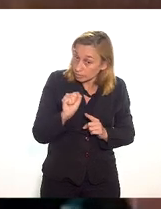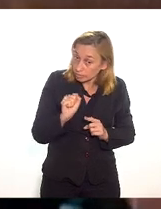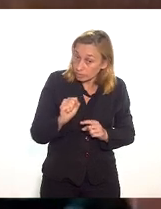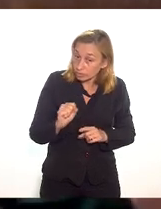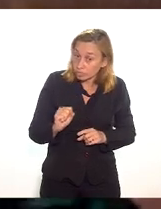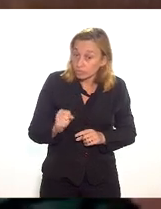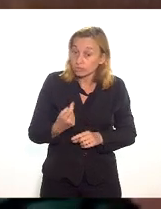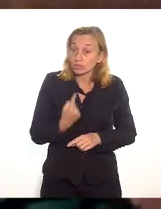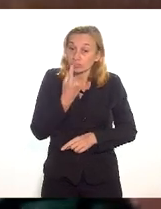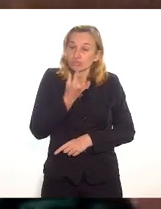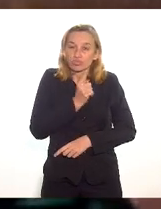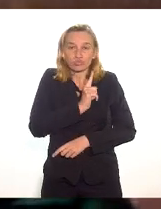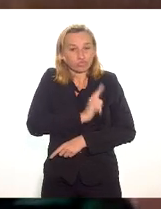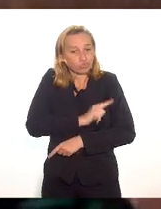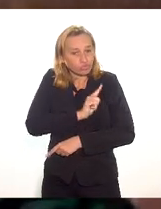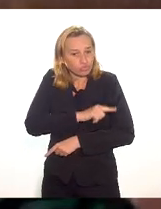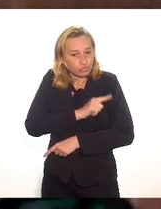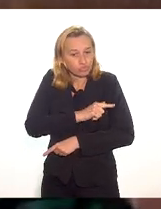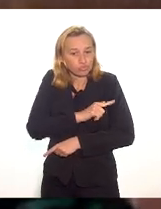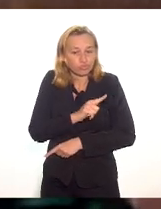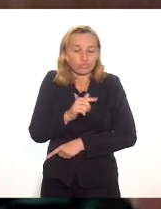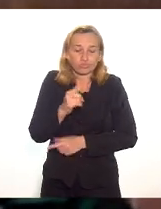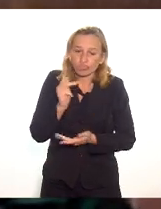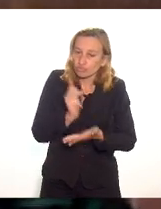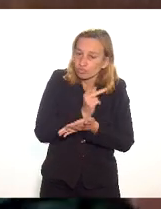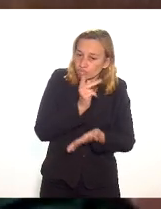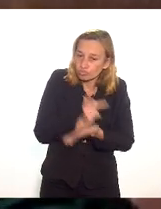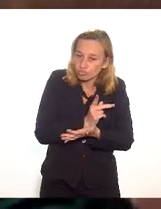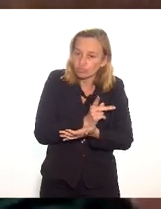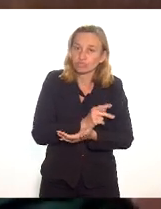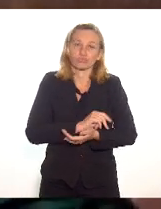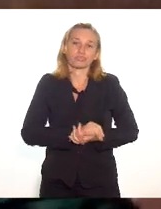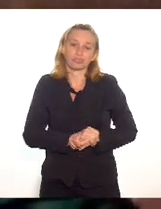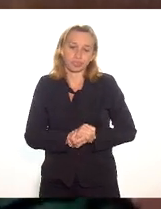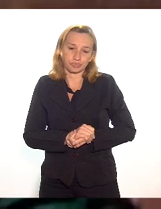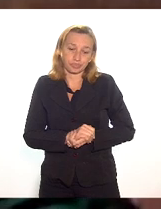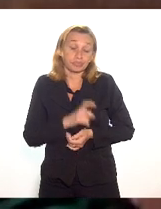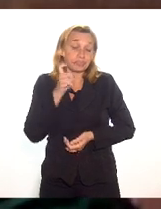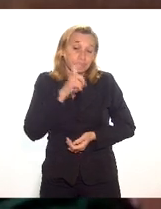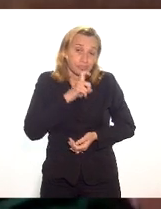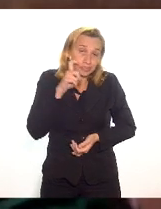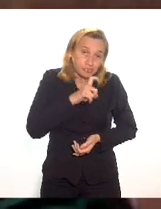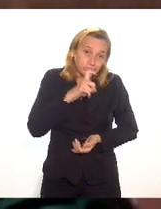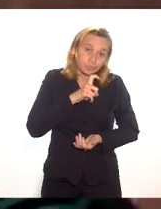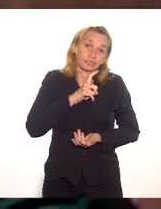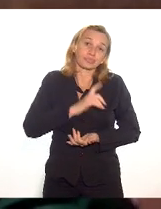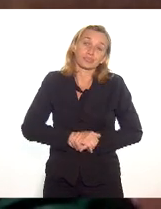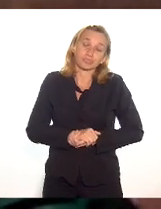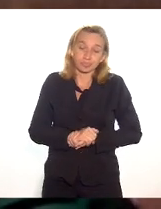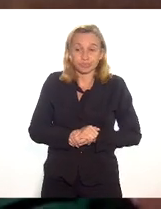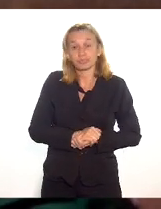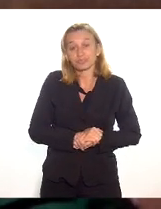uma gestão fraudulenta, criminosa, mentirosa,